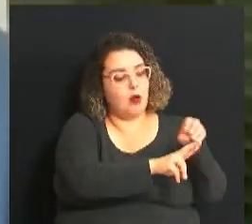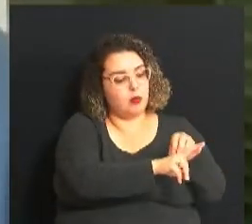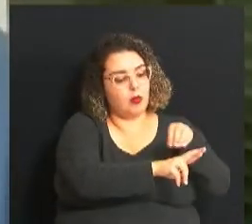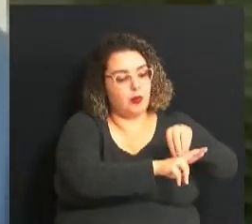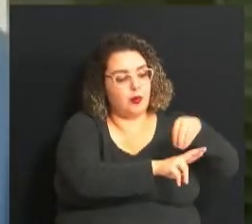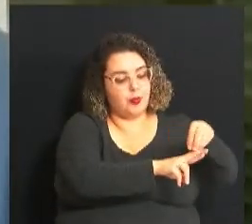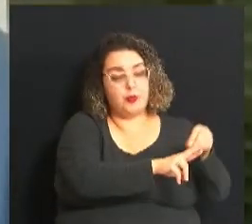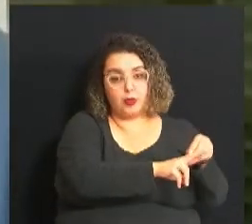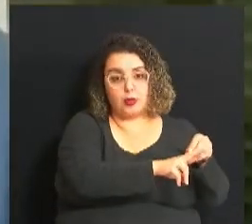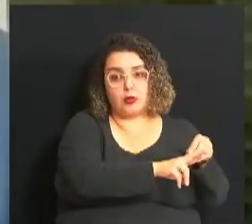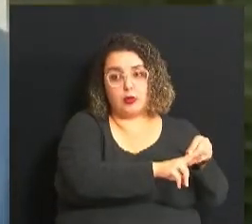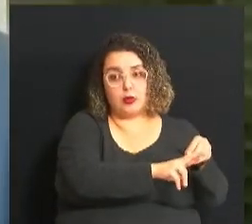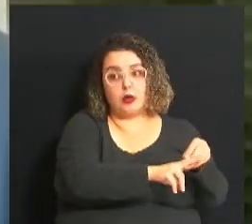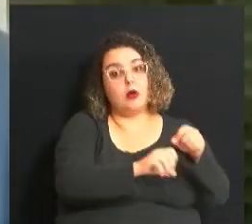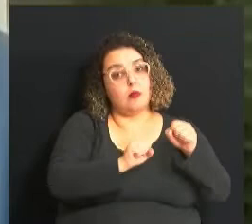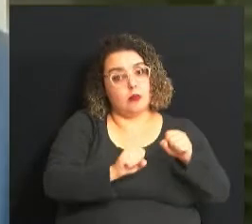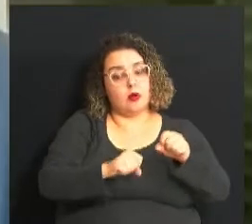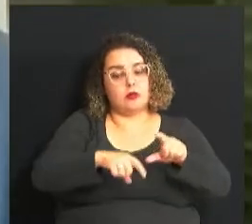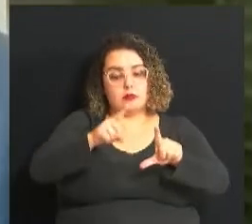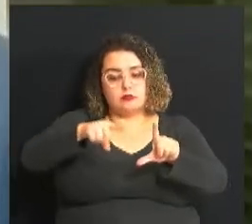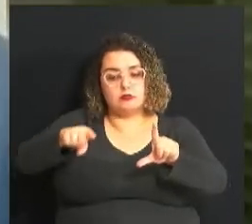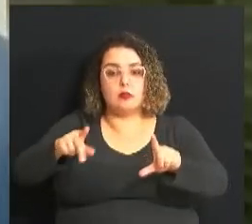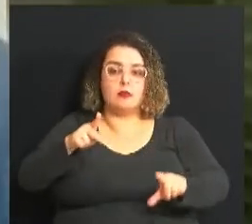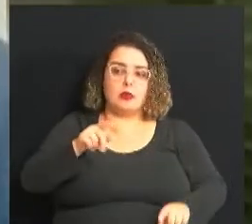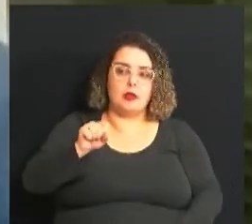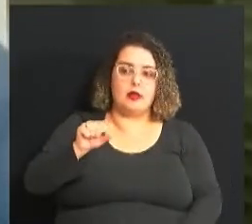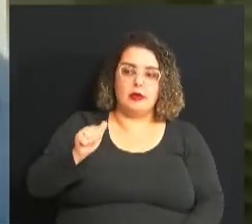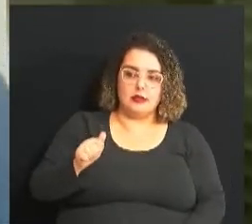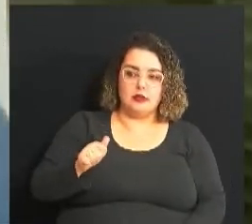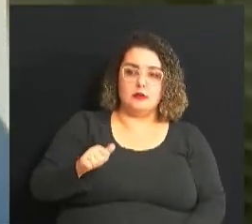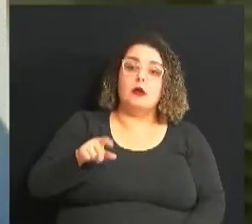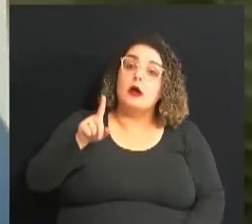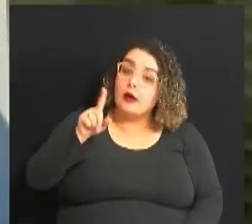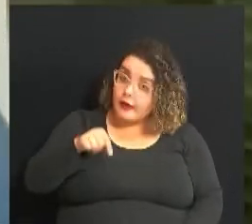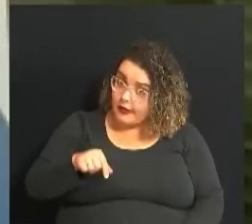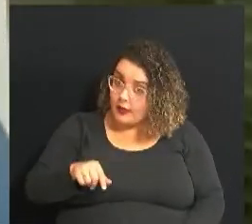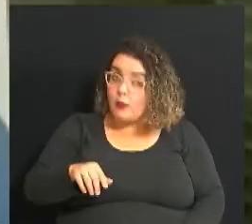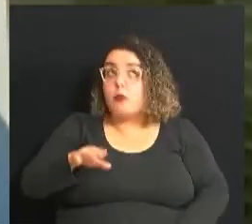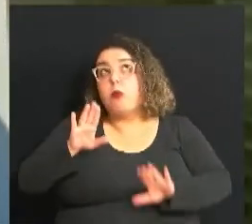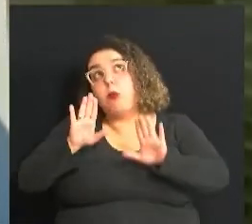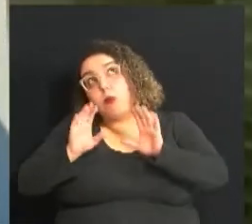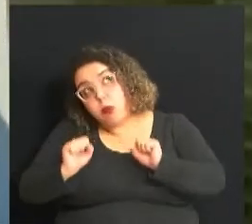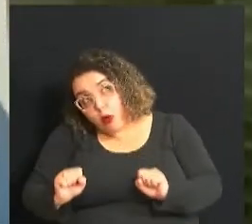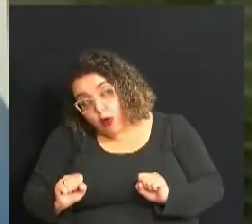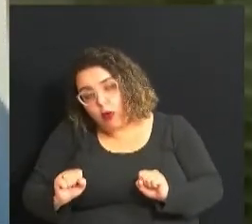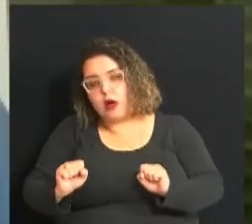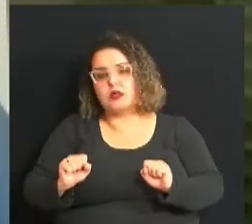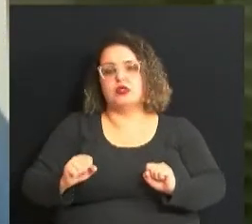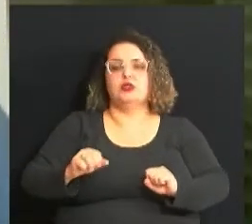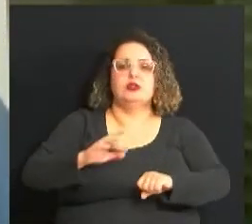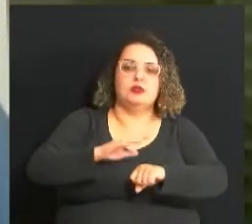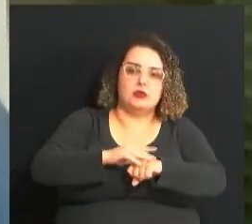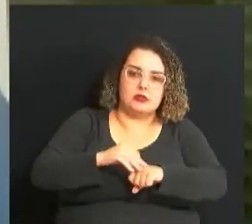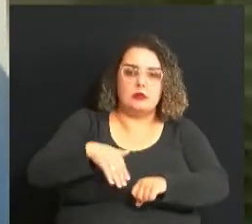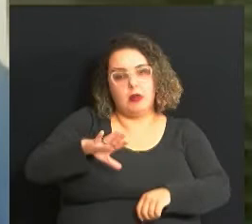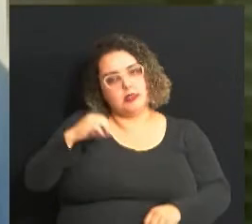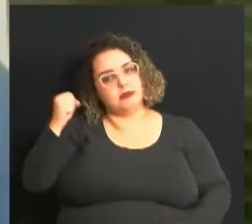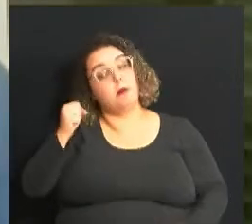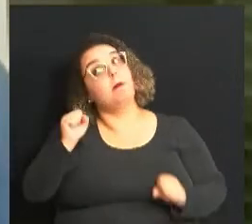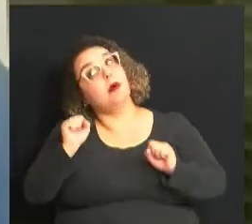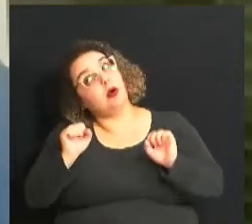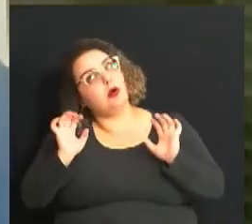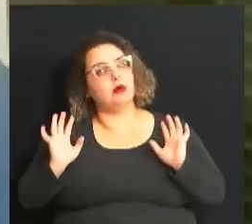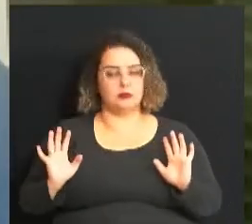com o PSA aumentado. Provavelmente essa doença é mais grave do que se ele não tiver um toque alterado. Às vezes também